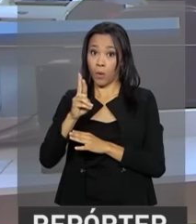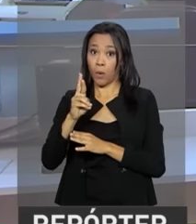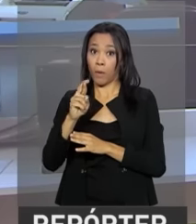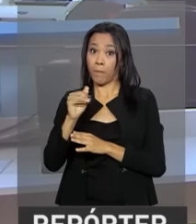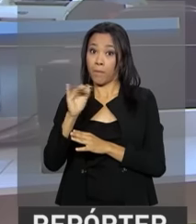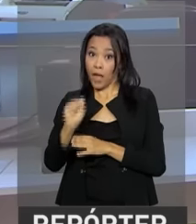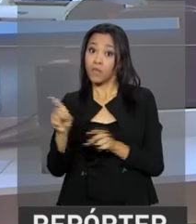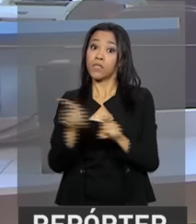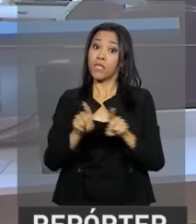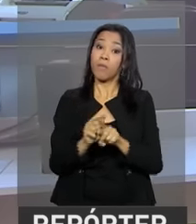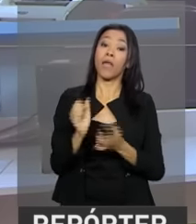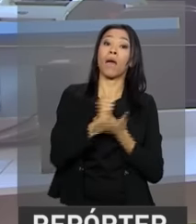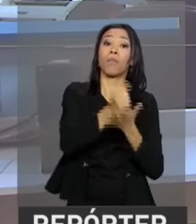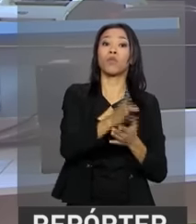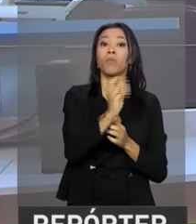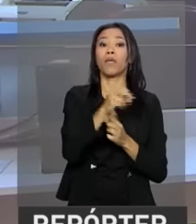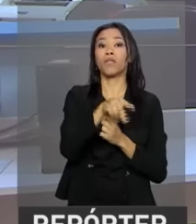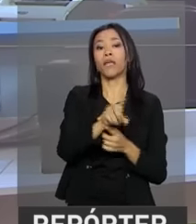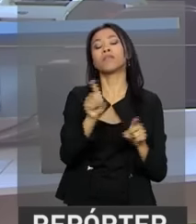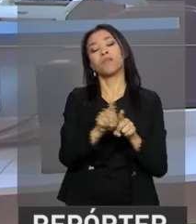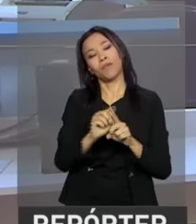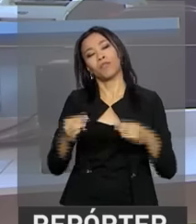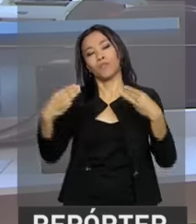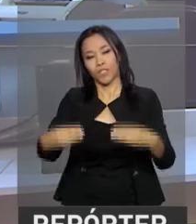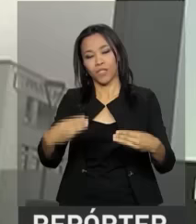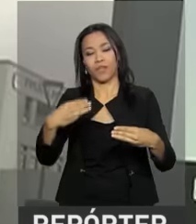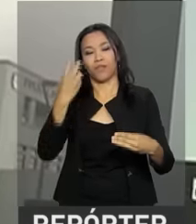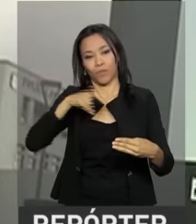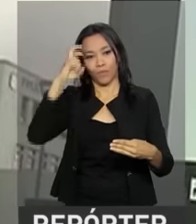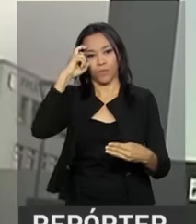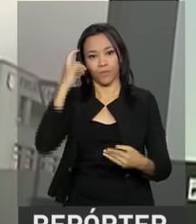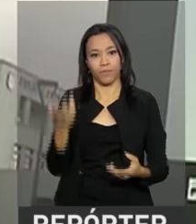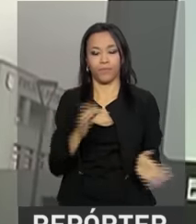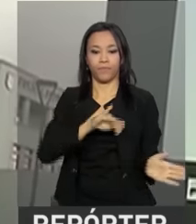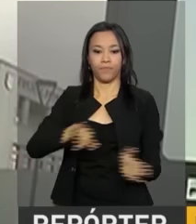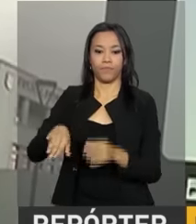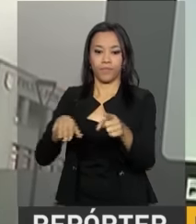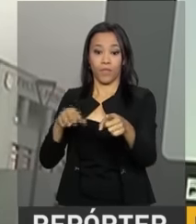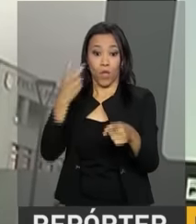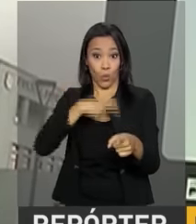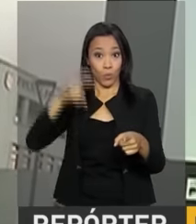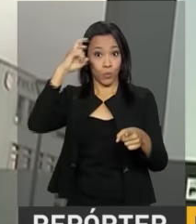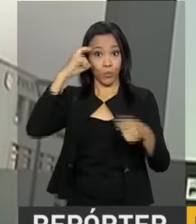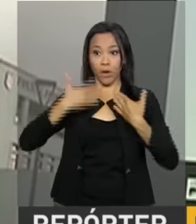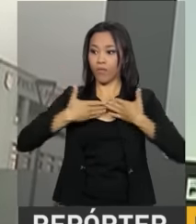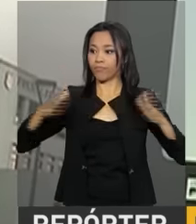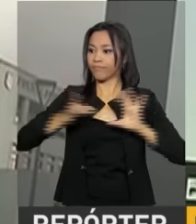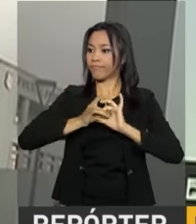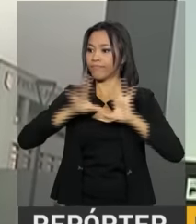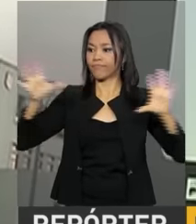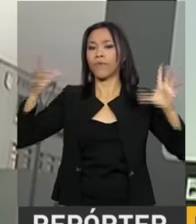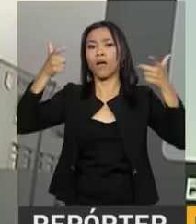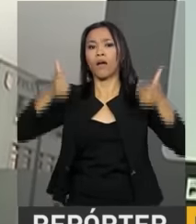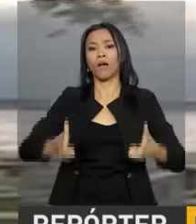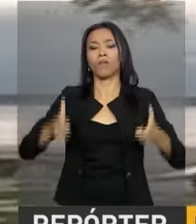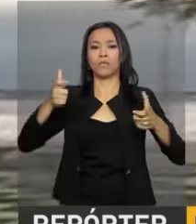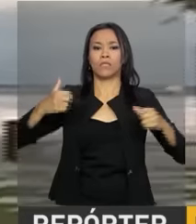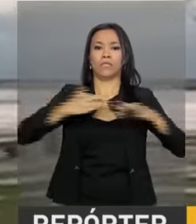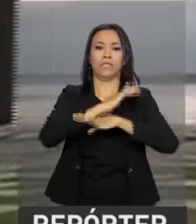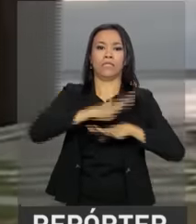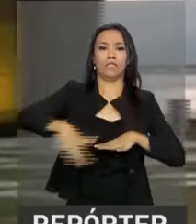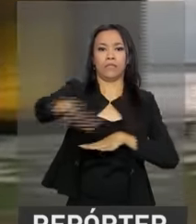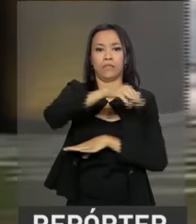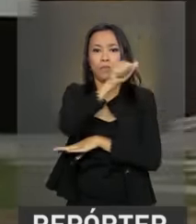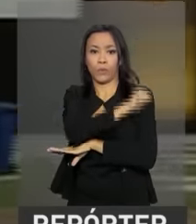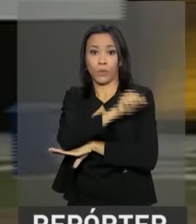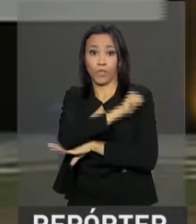do BNDS e do ministério da cultura Cultura a céu aberto na Cidade do Rio de Janeiro no